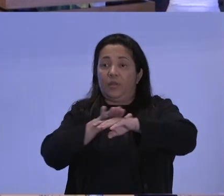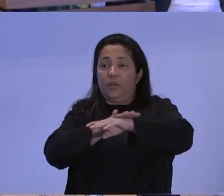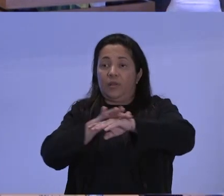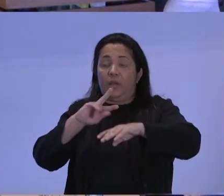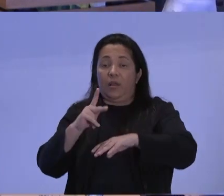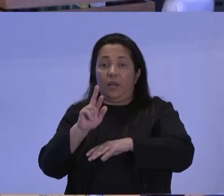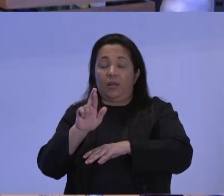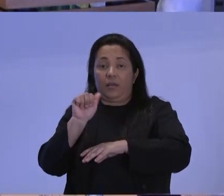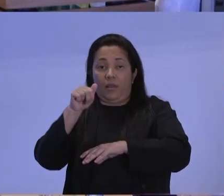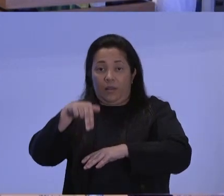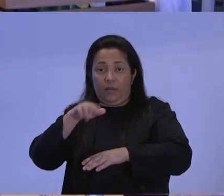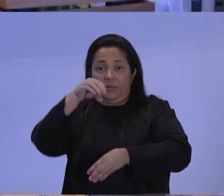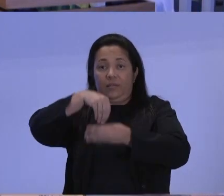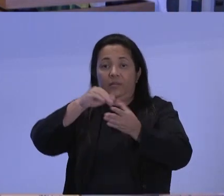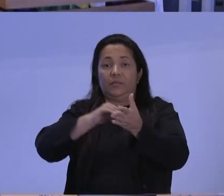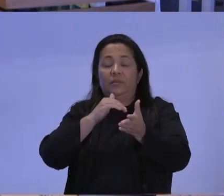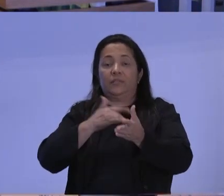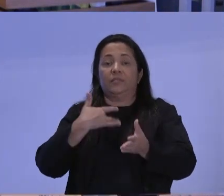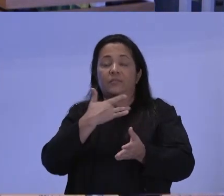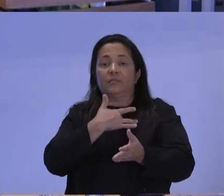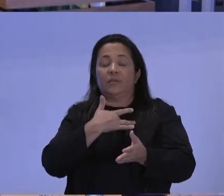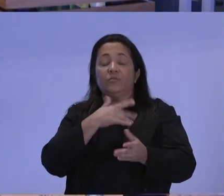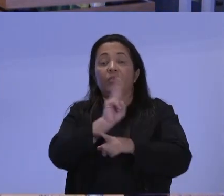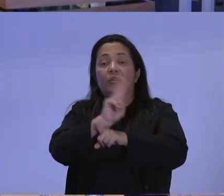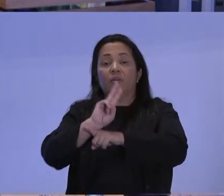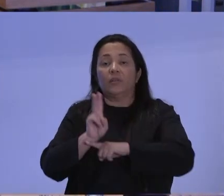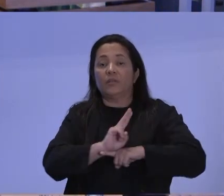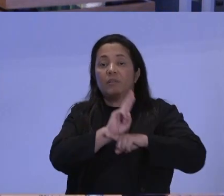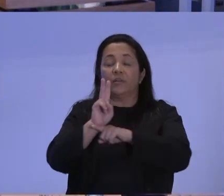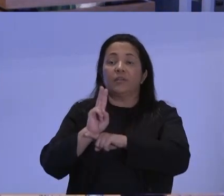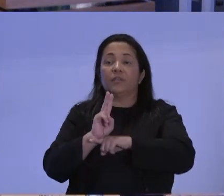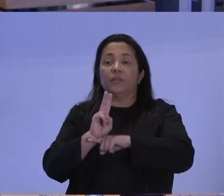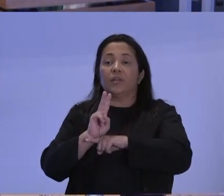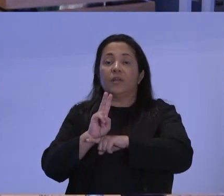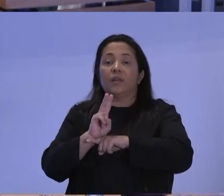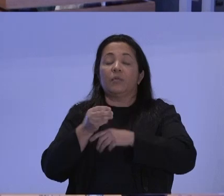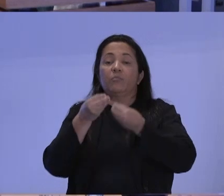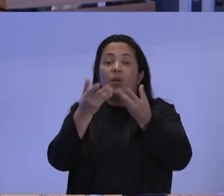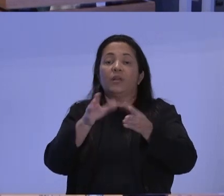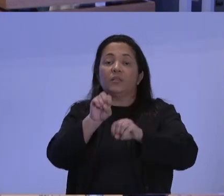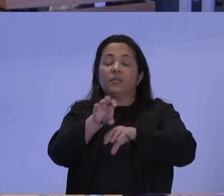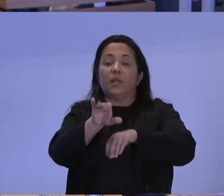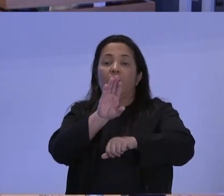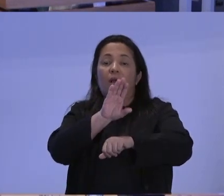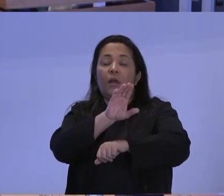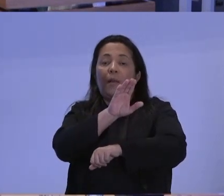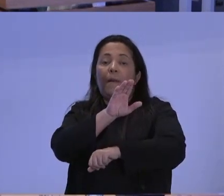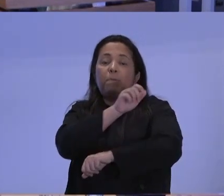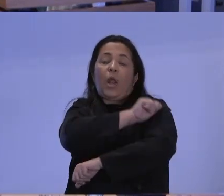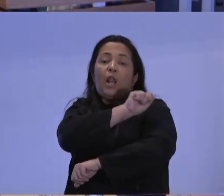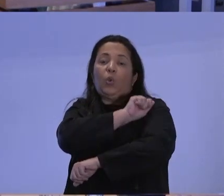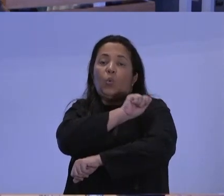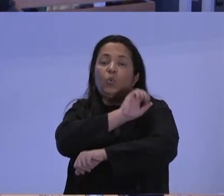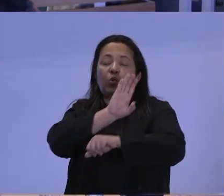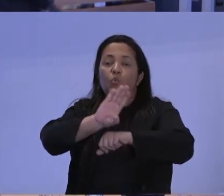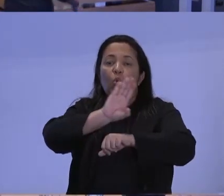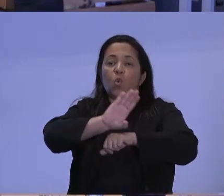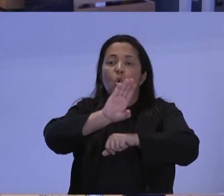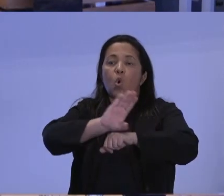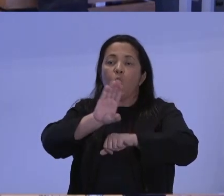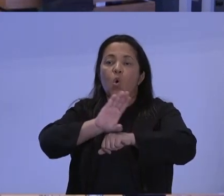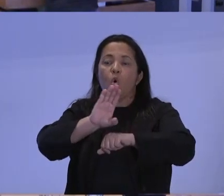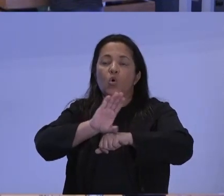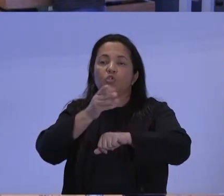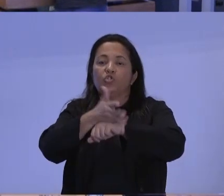Secretaria de Saúde do DF, supervisora do Programa de Residência Médica em Dermatologia do Agarram. Então, agradeço aí a